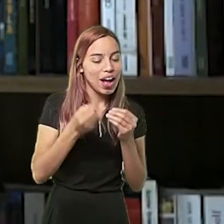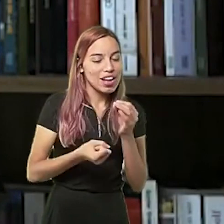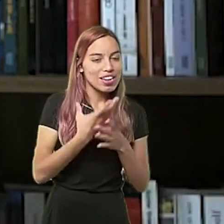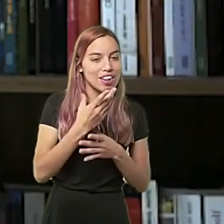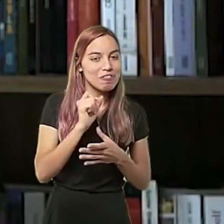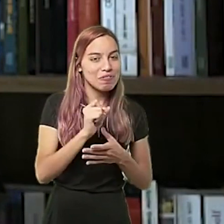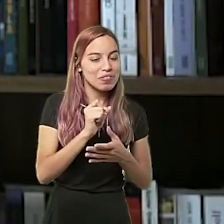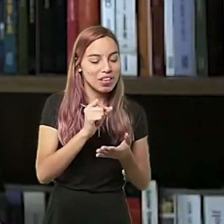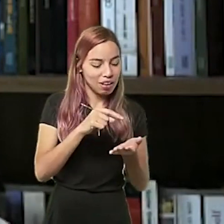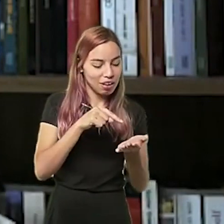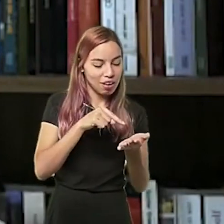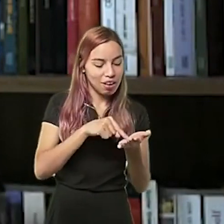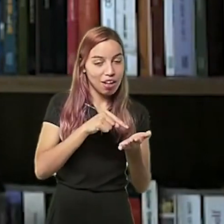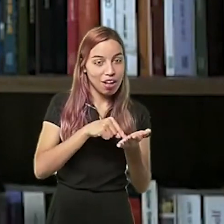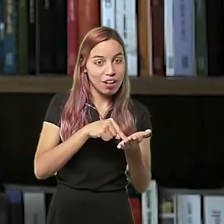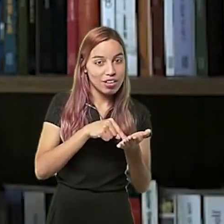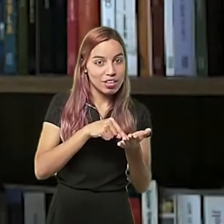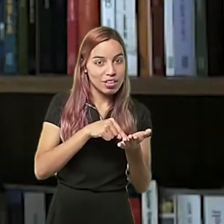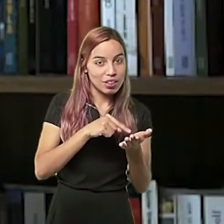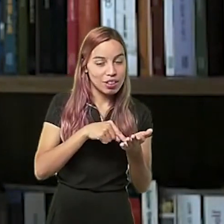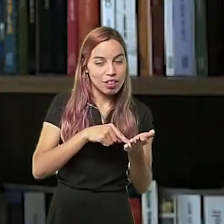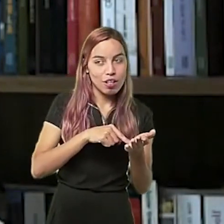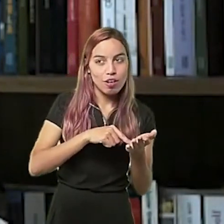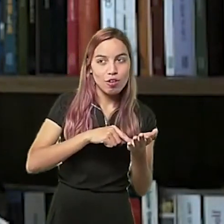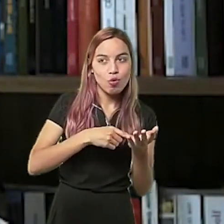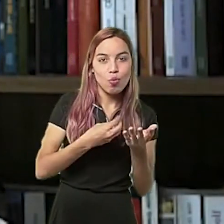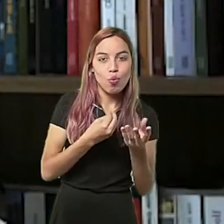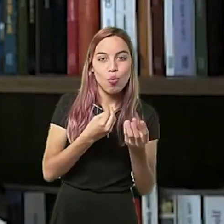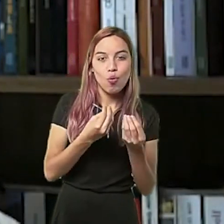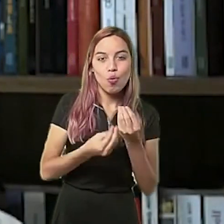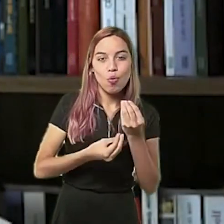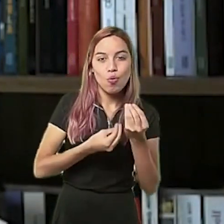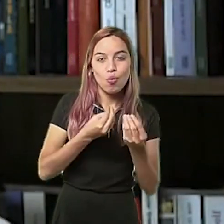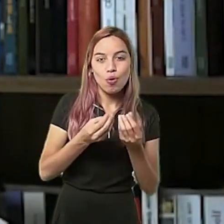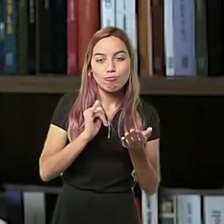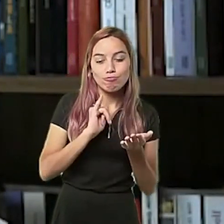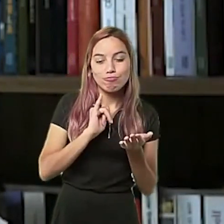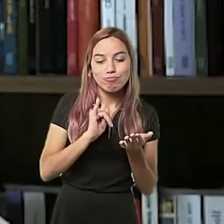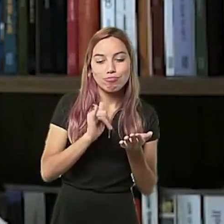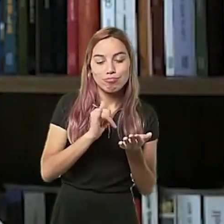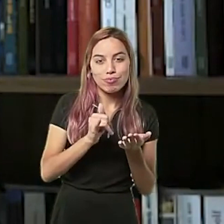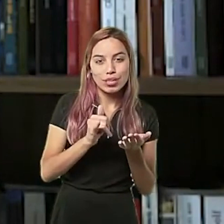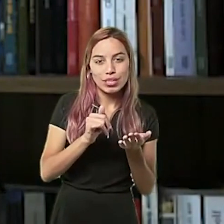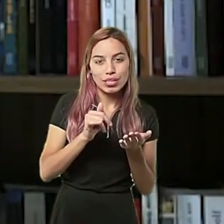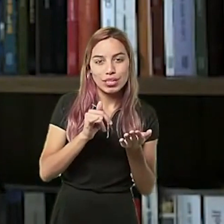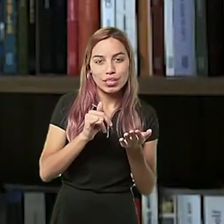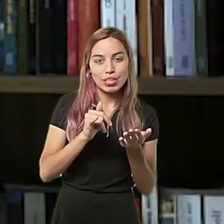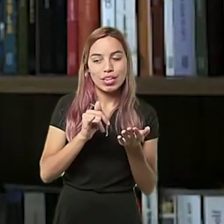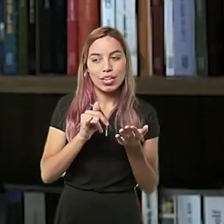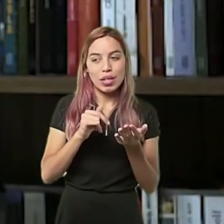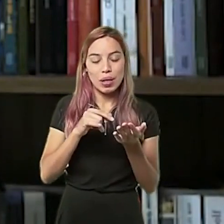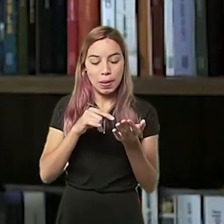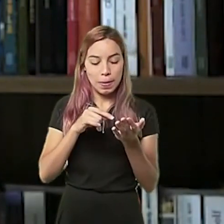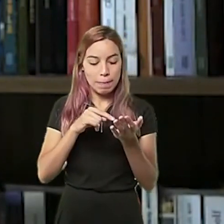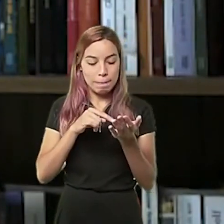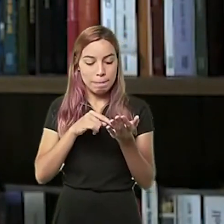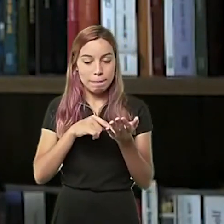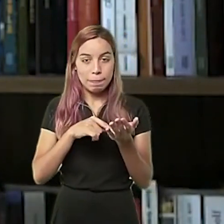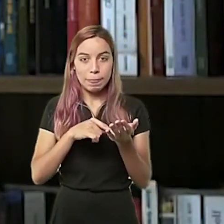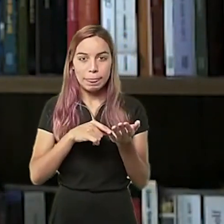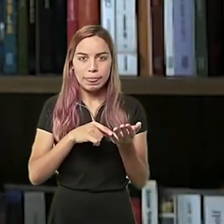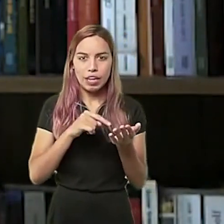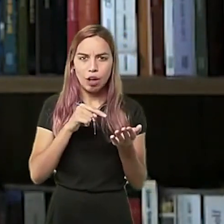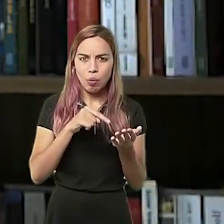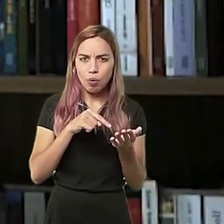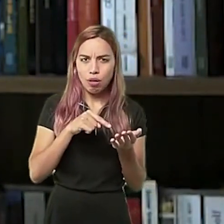claro, é uma licença narrativa, né? É a voz de Deus, mas Deus para ele é uma mulher,